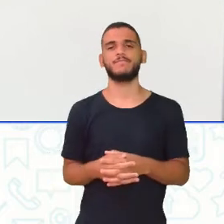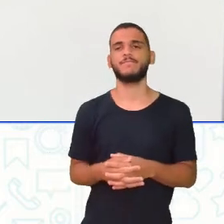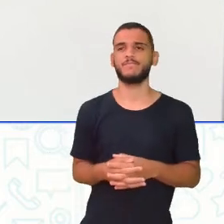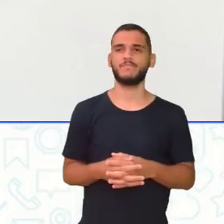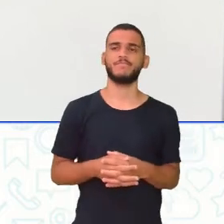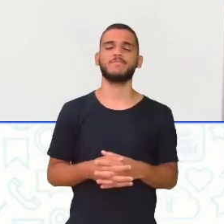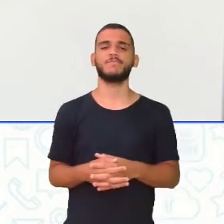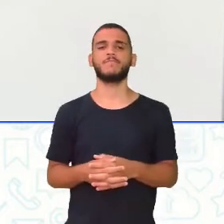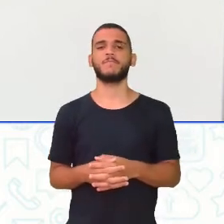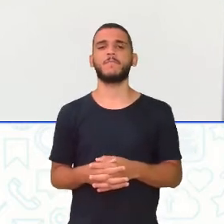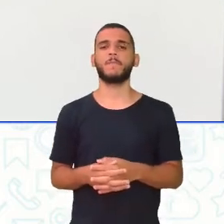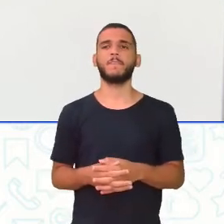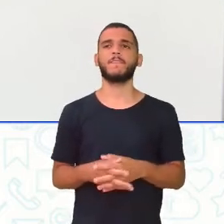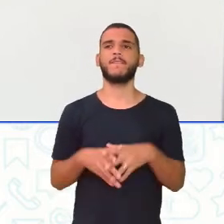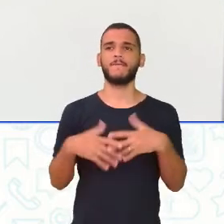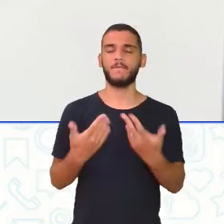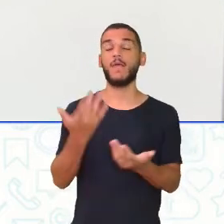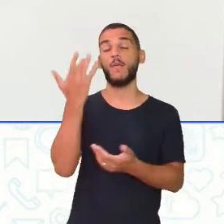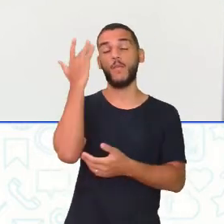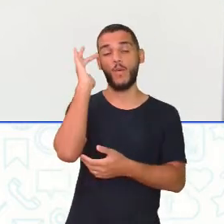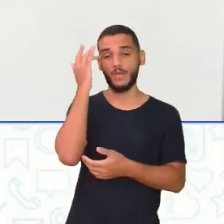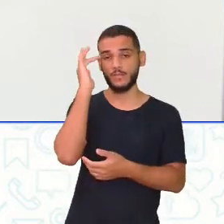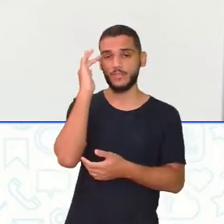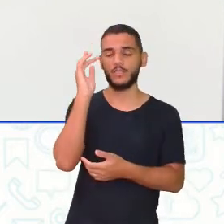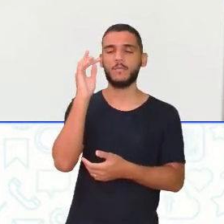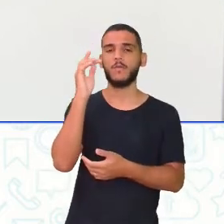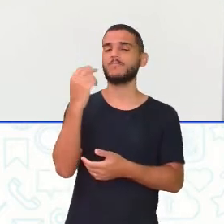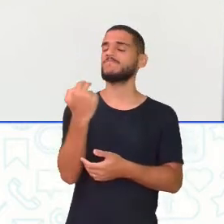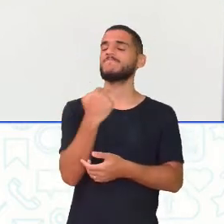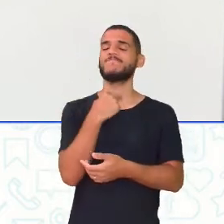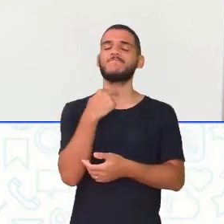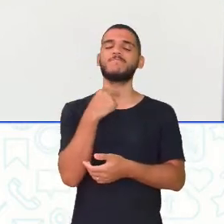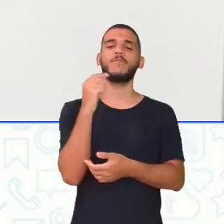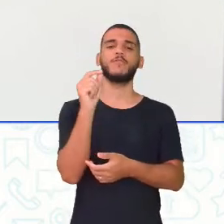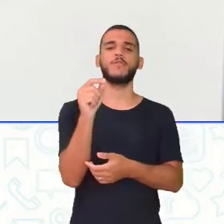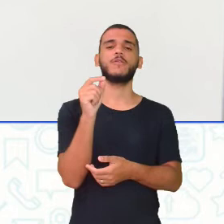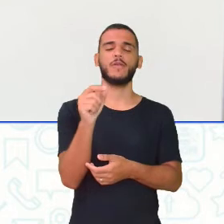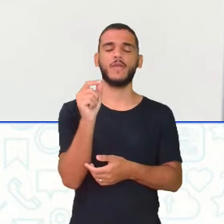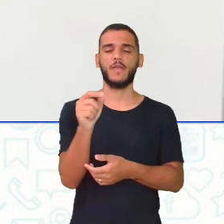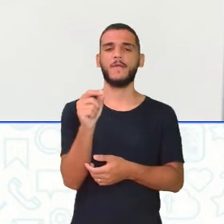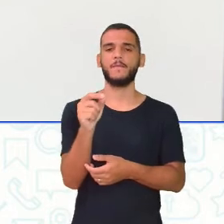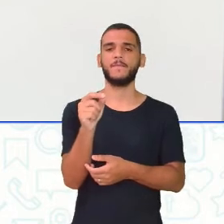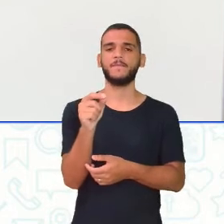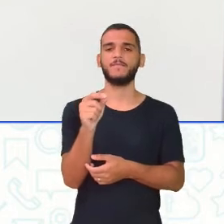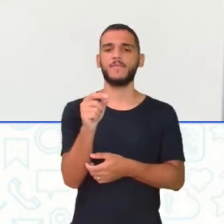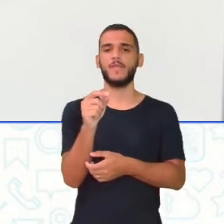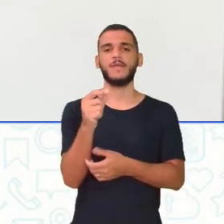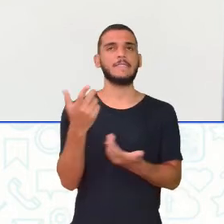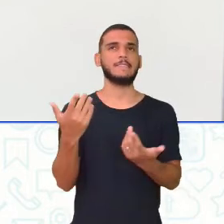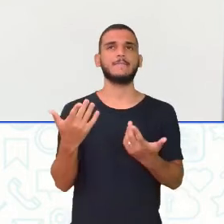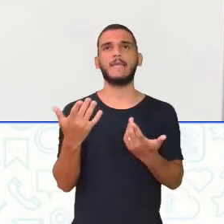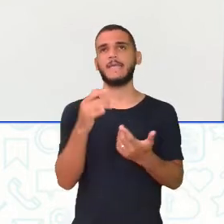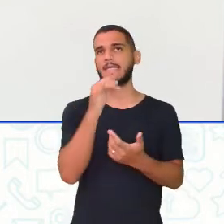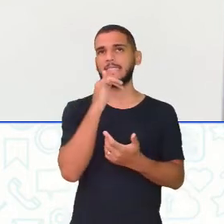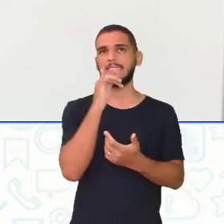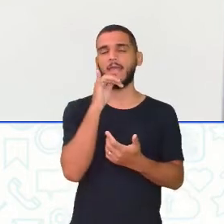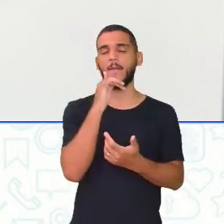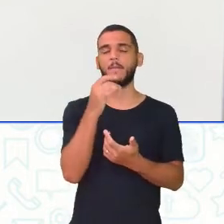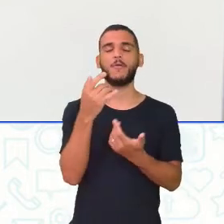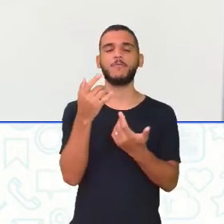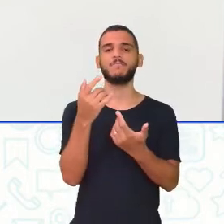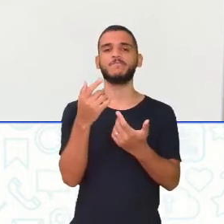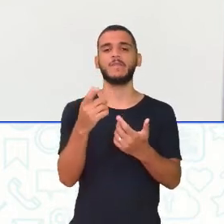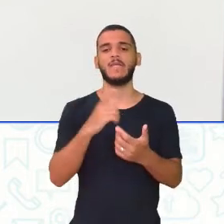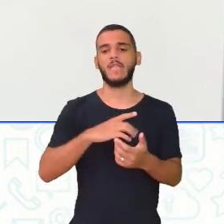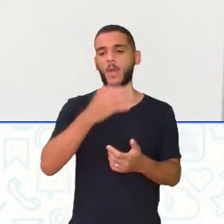estudo para ser feito. Então, o achismo, ele não pode ir de contra um argumento legítimo, tá?